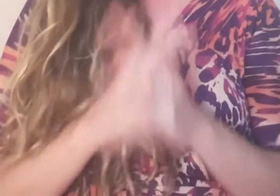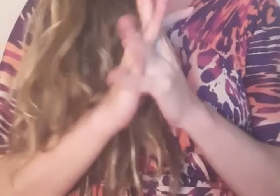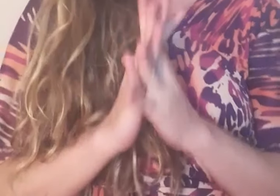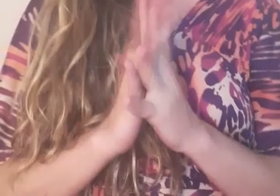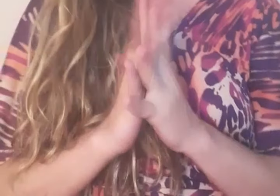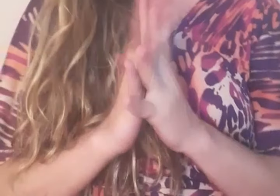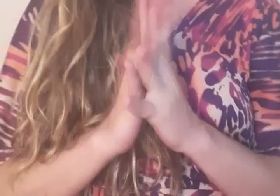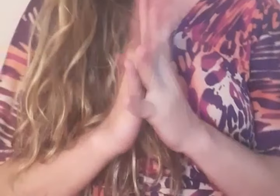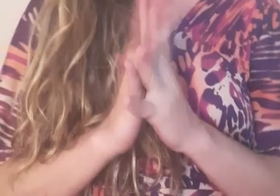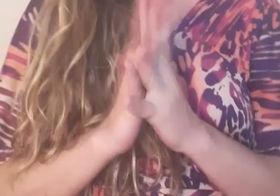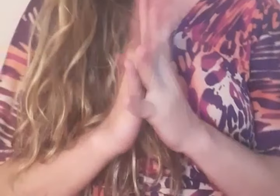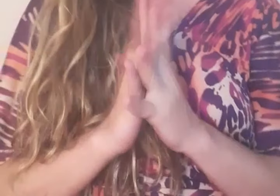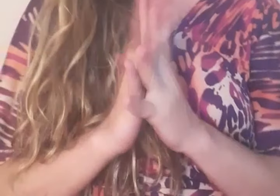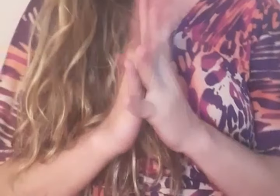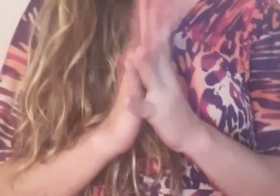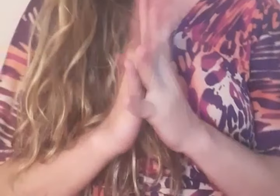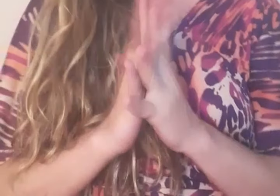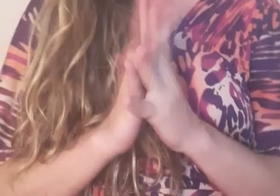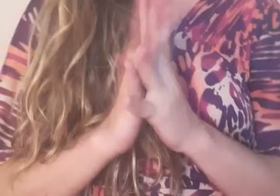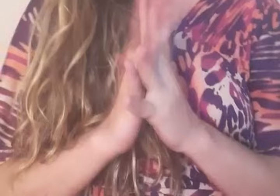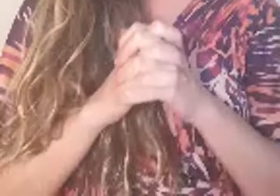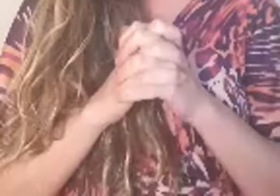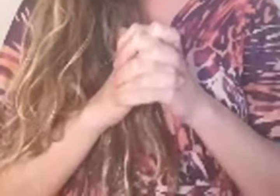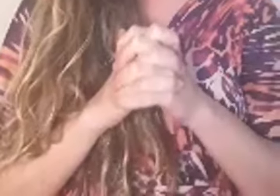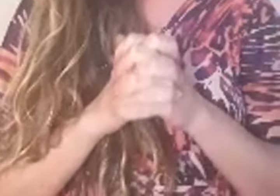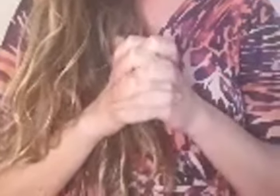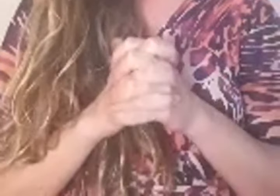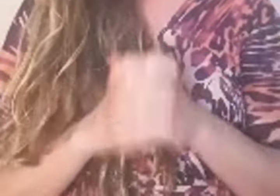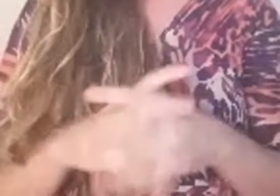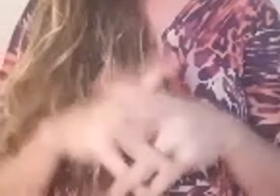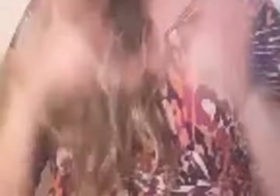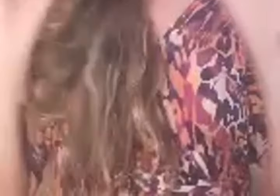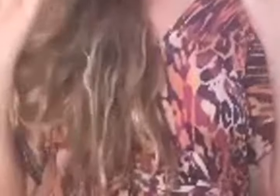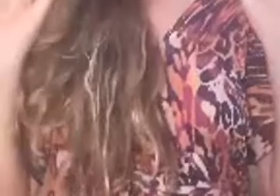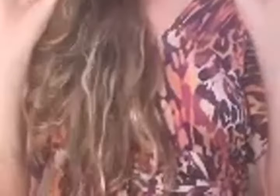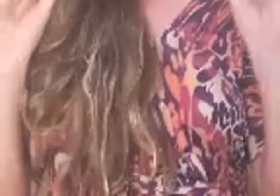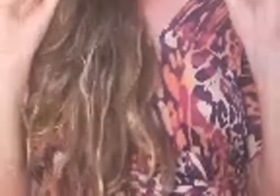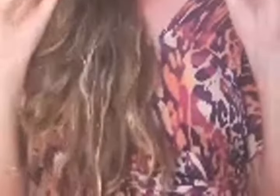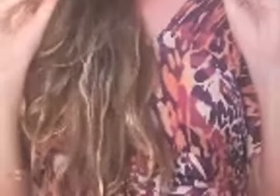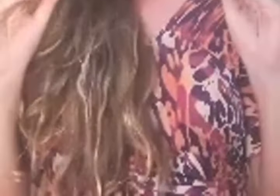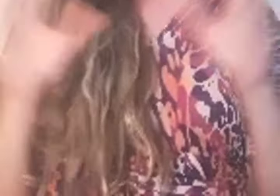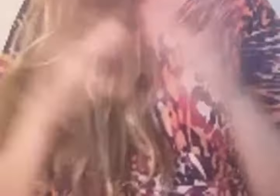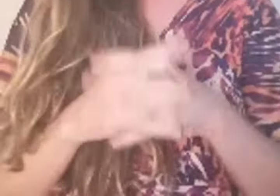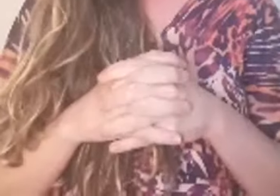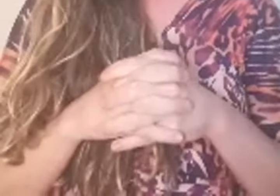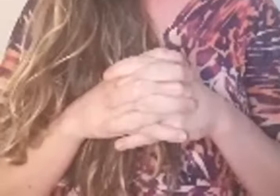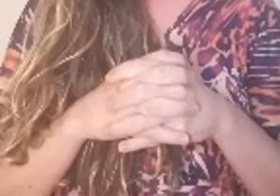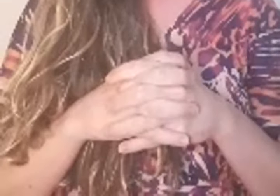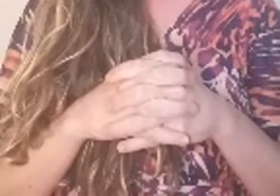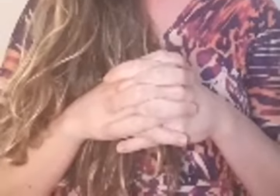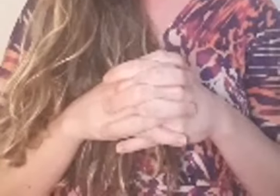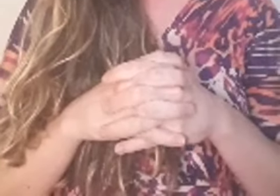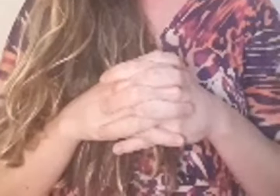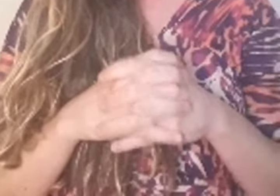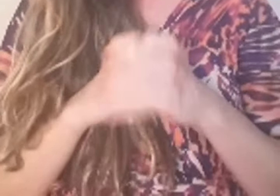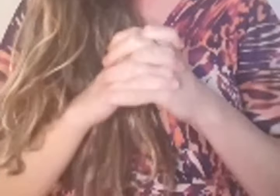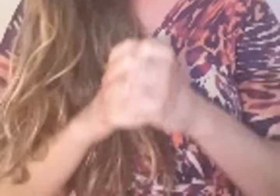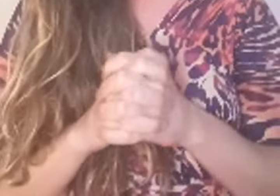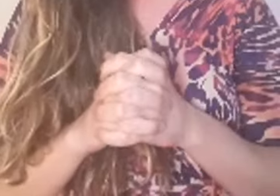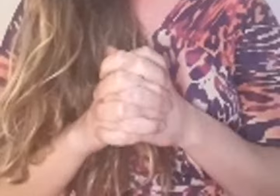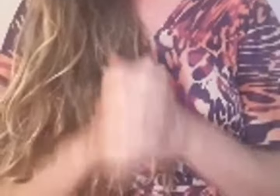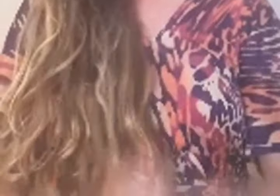Tô muito feliz por fazer essa live, a última do